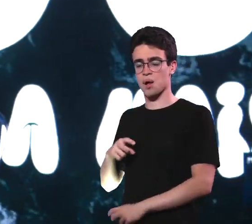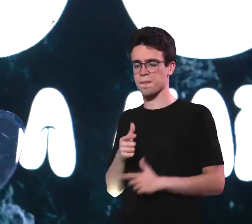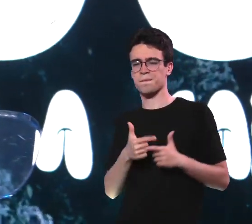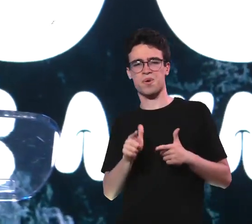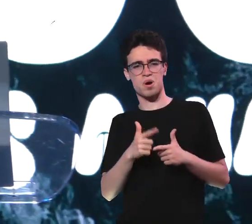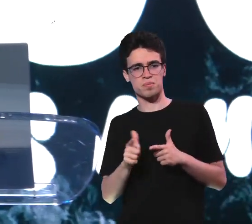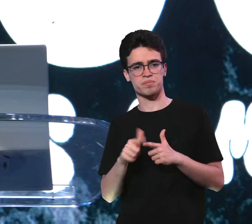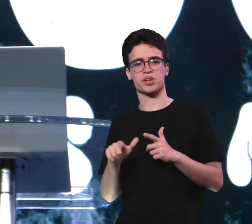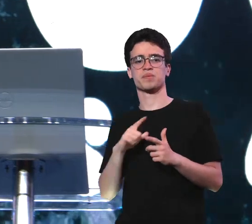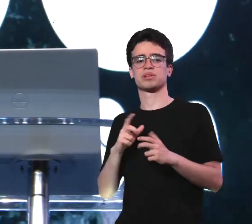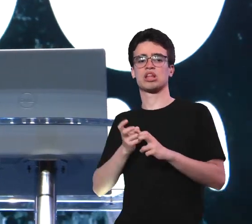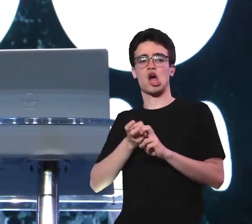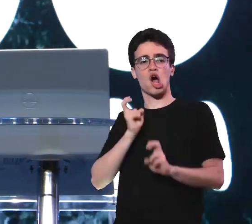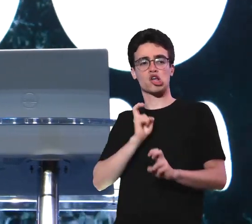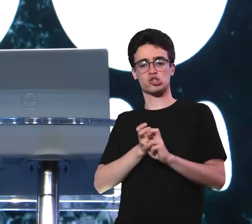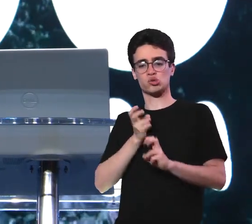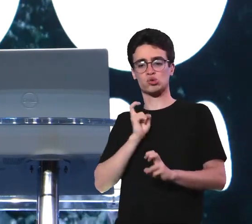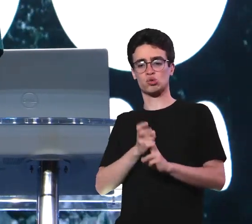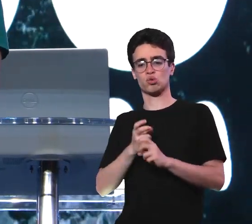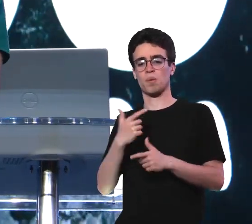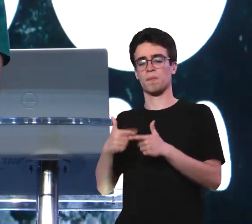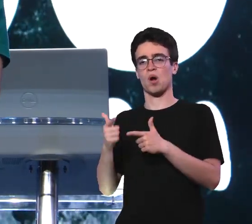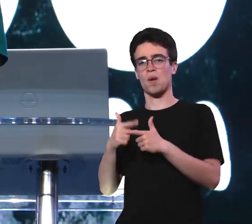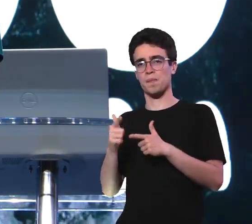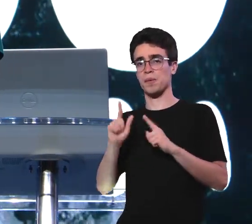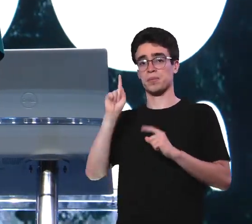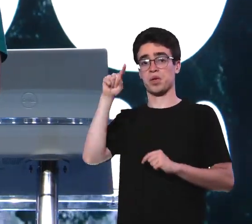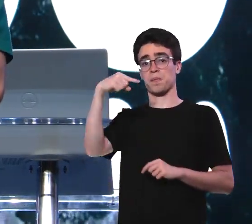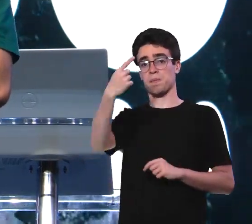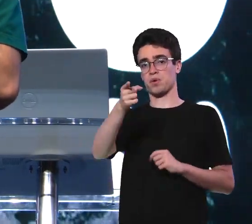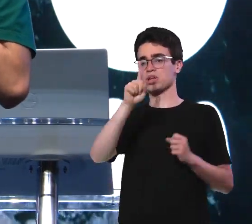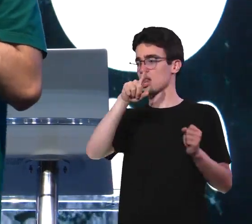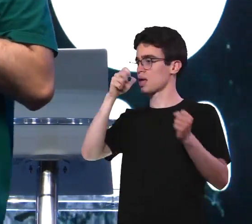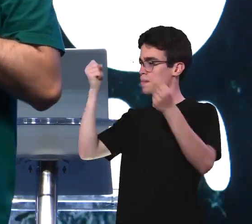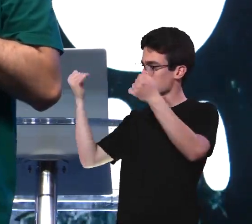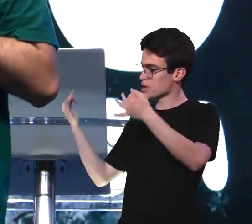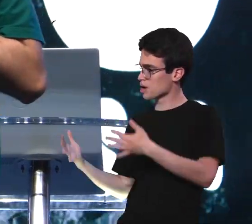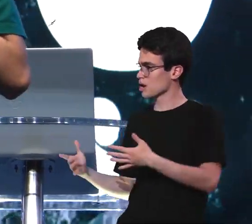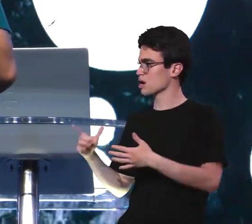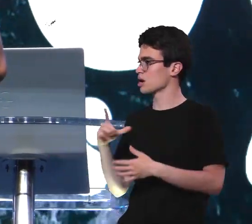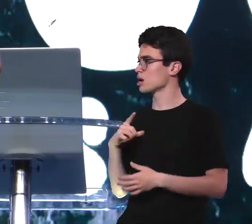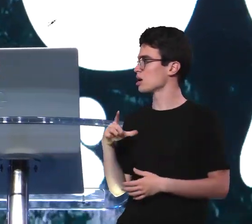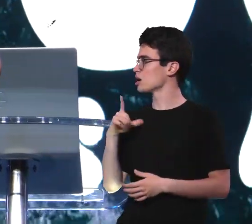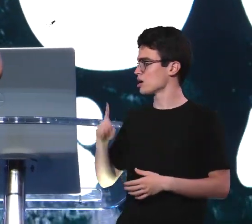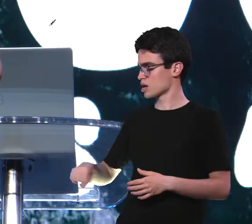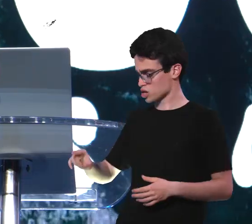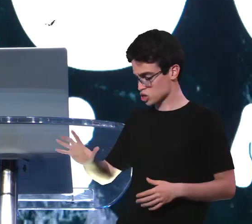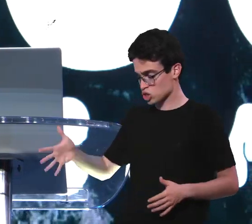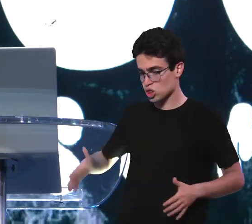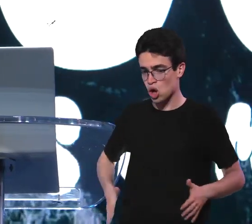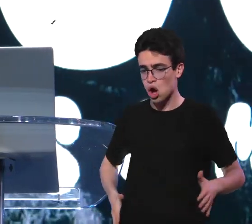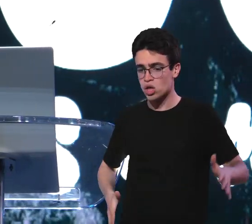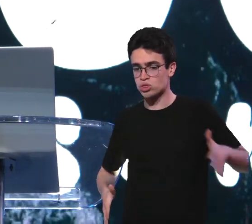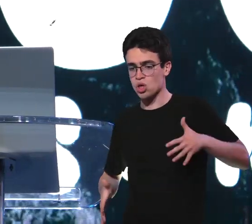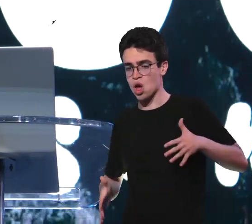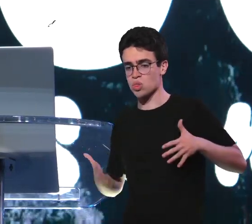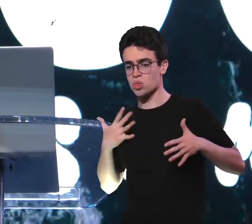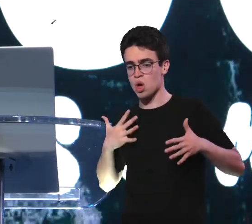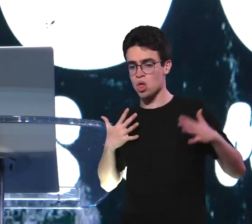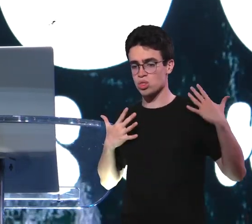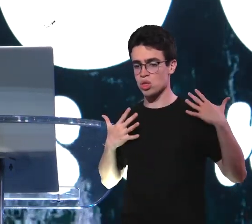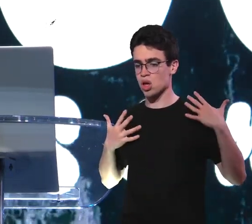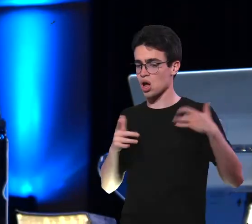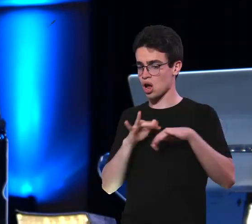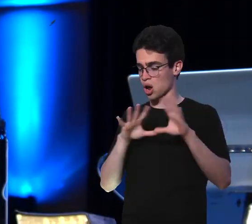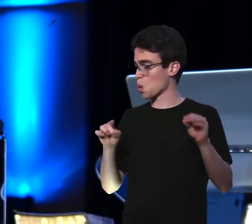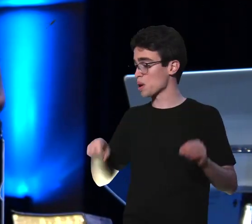problema nos ossos. E ela me contou depois daquele dia que começaram a encostar nas partes do corpo dela que precisavam de cura